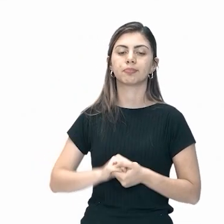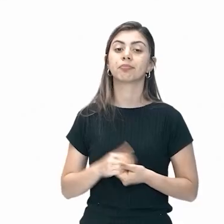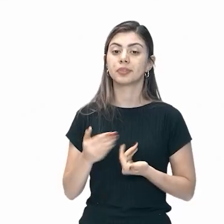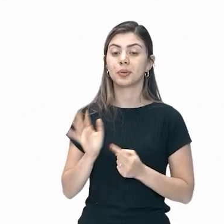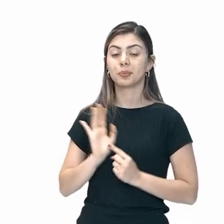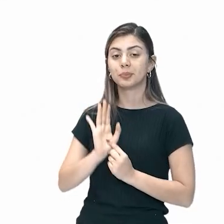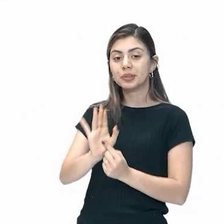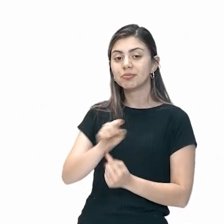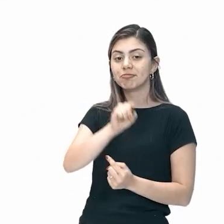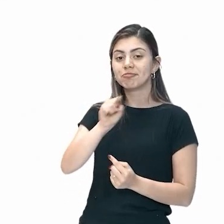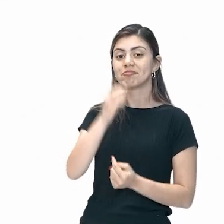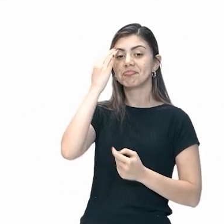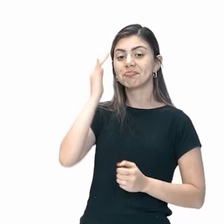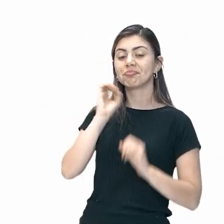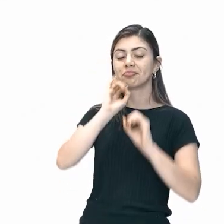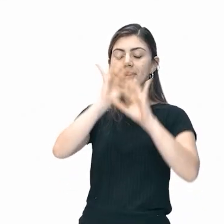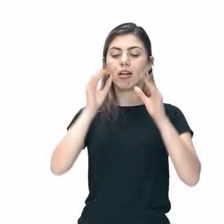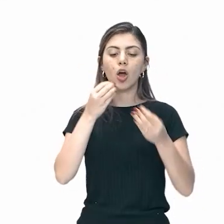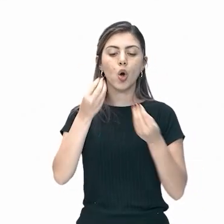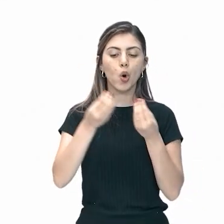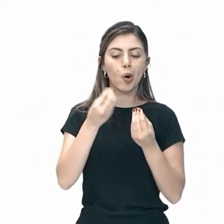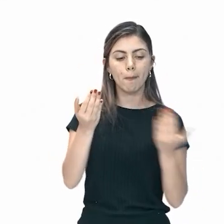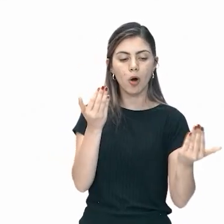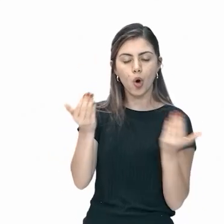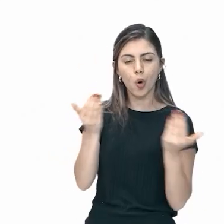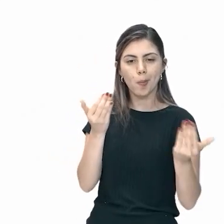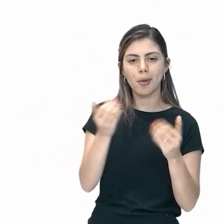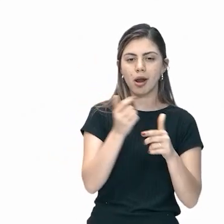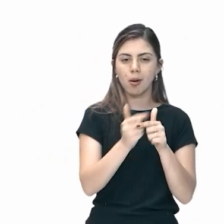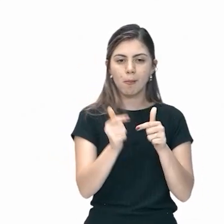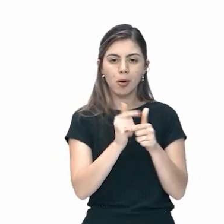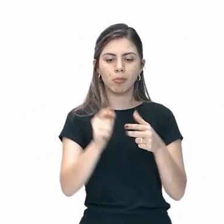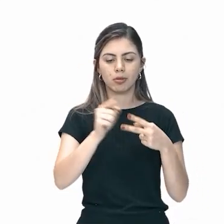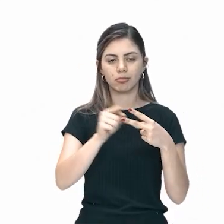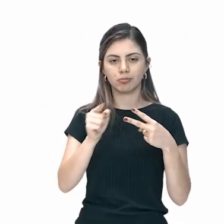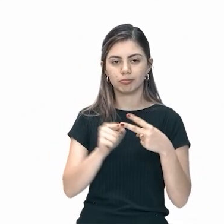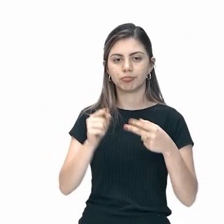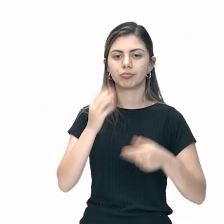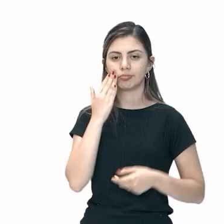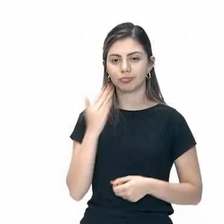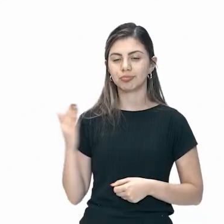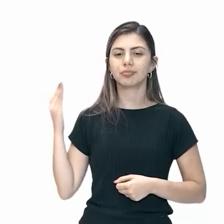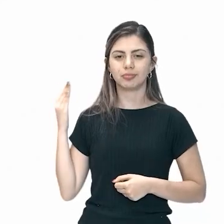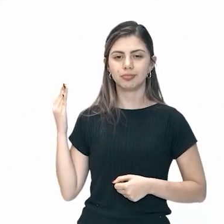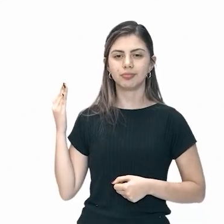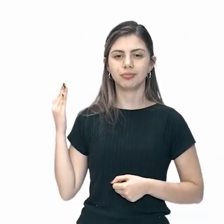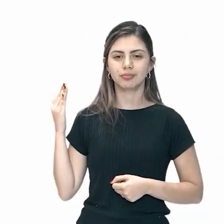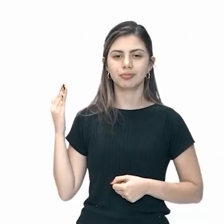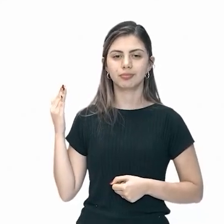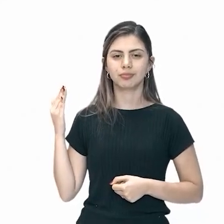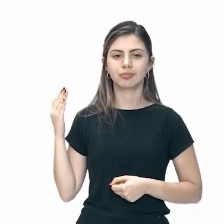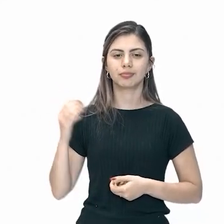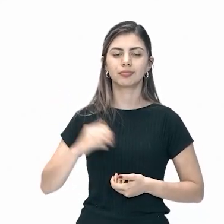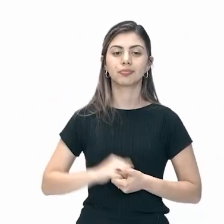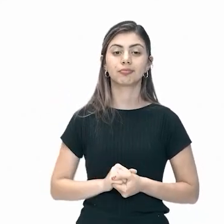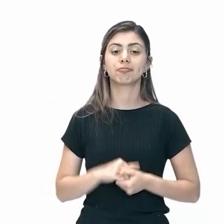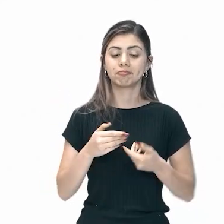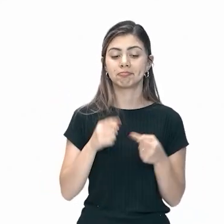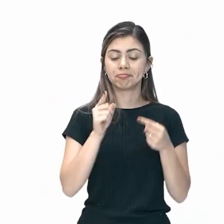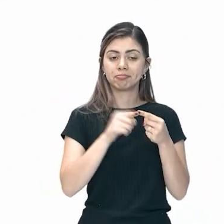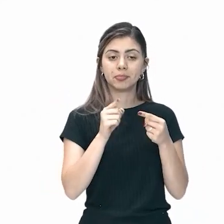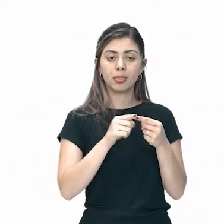imagens para tu conseguir comparar os problemas de visão. Então, dá só uma olhada nessas imagens que eu te trouxe, ó. A pessoa que